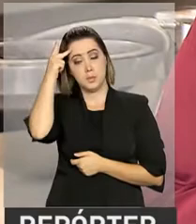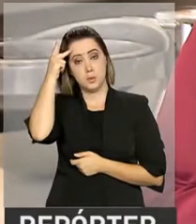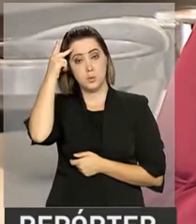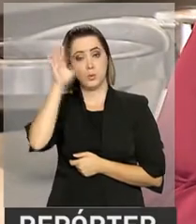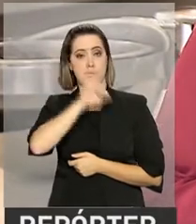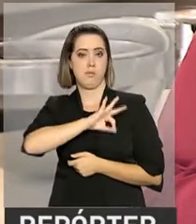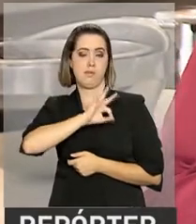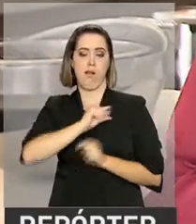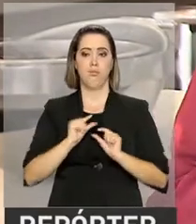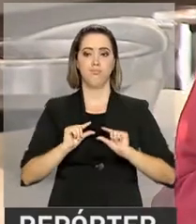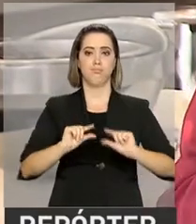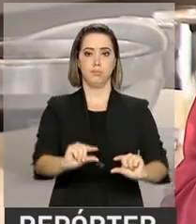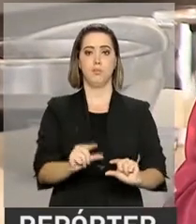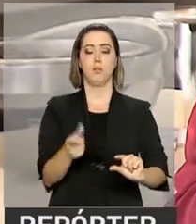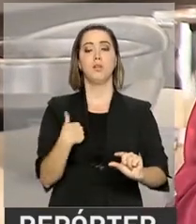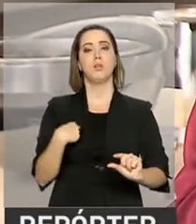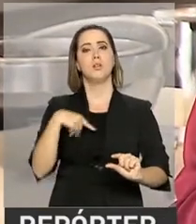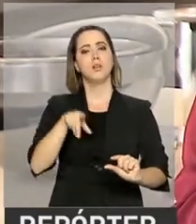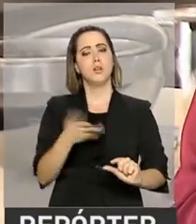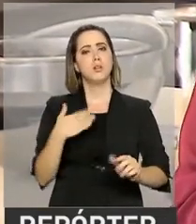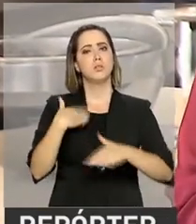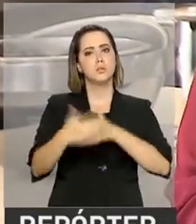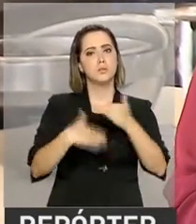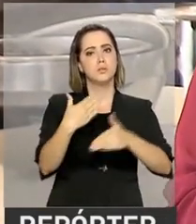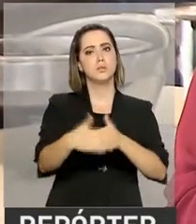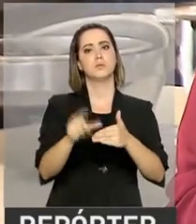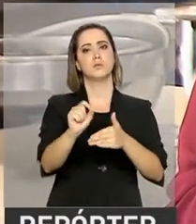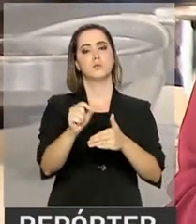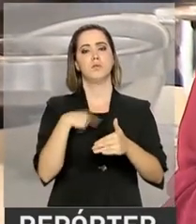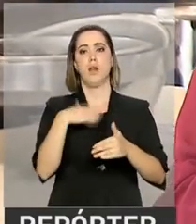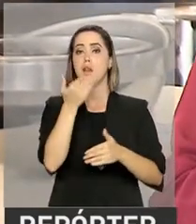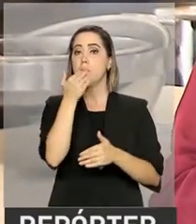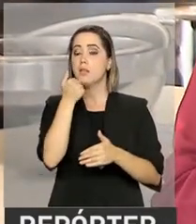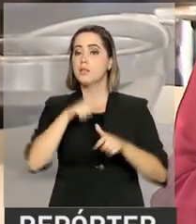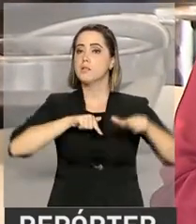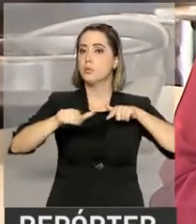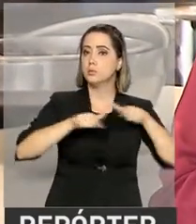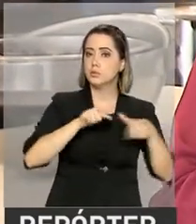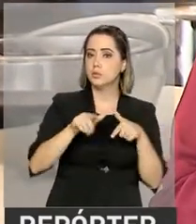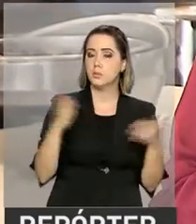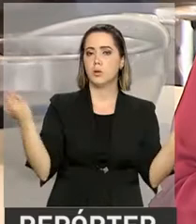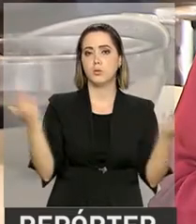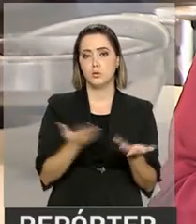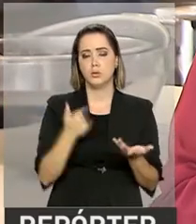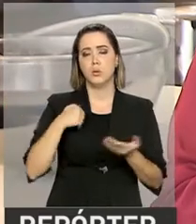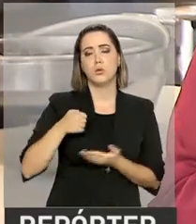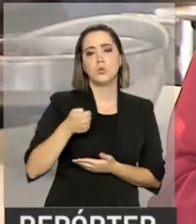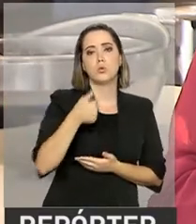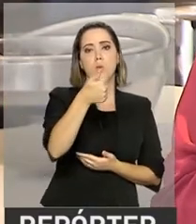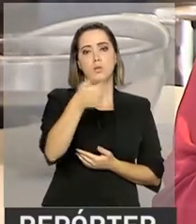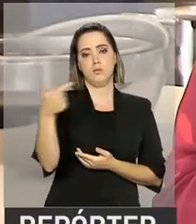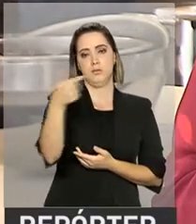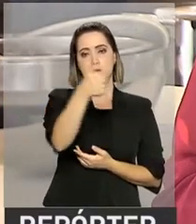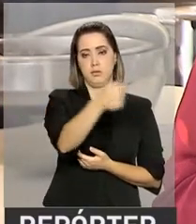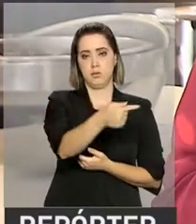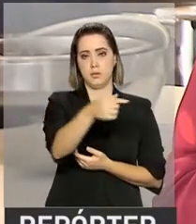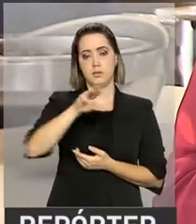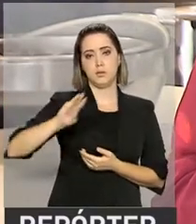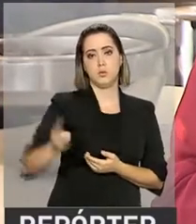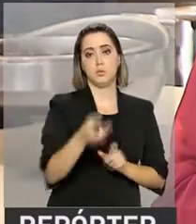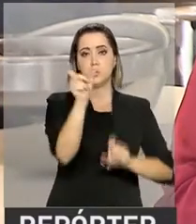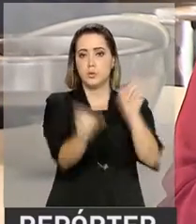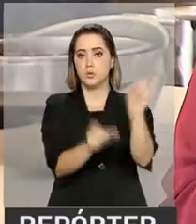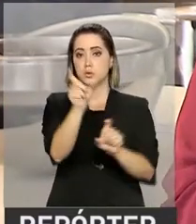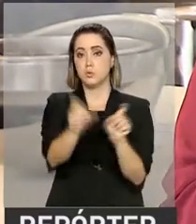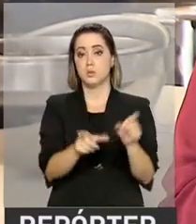Ministério do Trabalho desenvolve o Programa de Alimentação do Trabalhador. Atualmente, quase 17 milhões de pessoas que